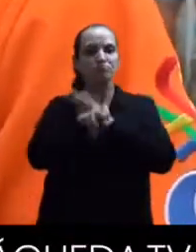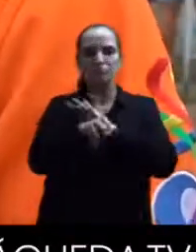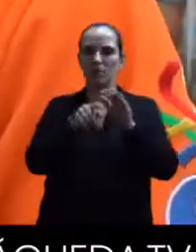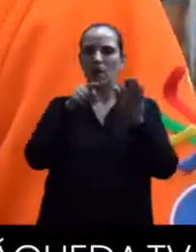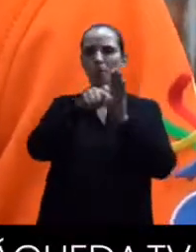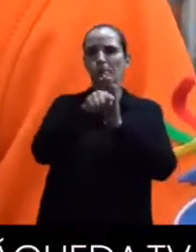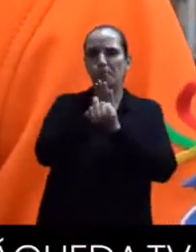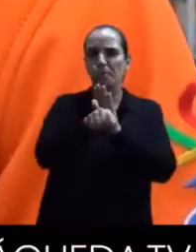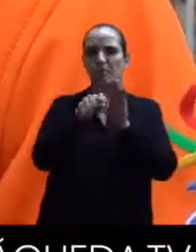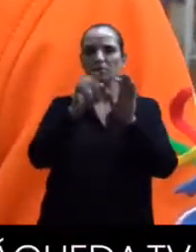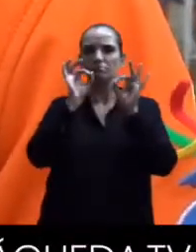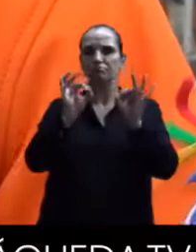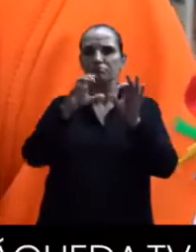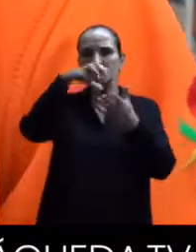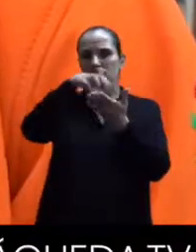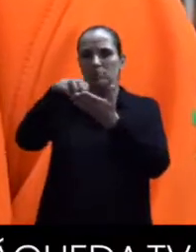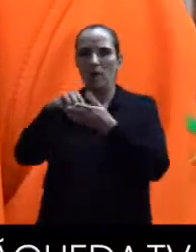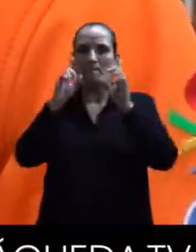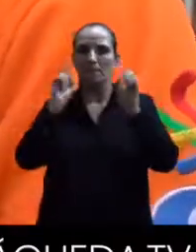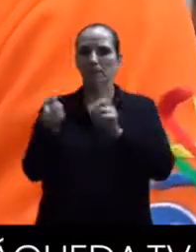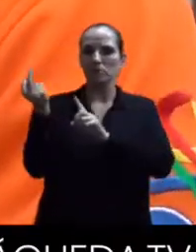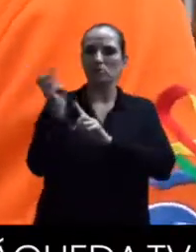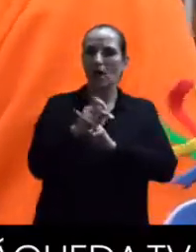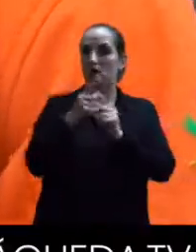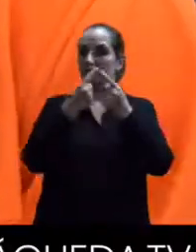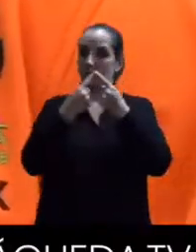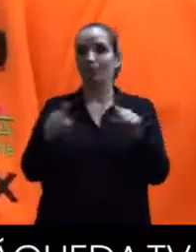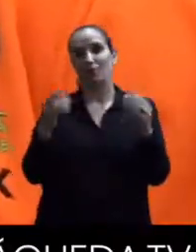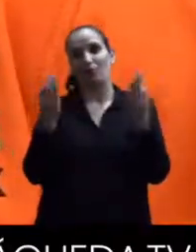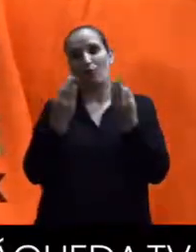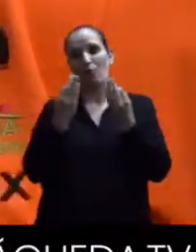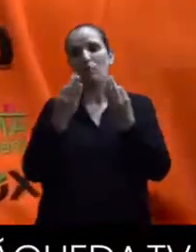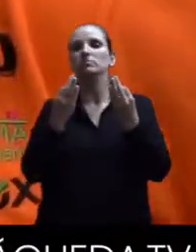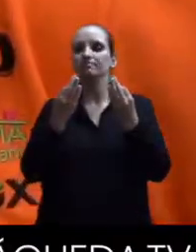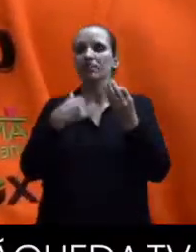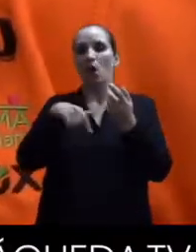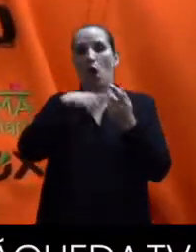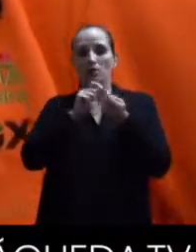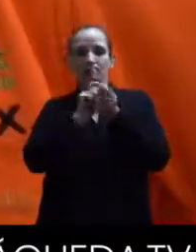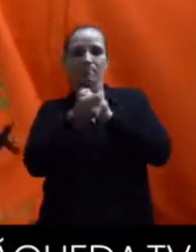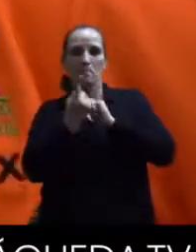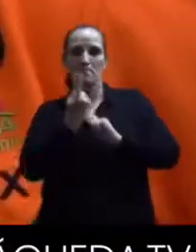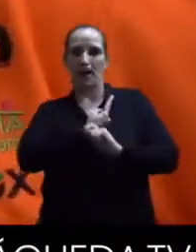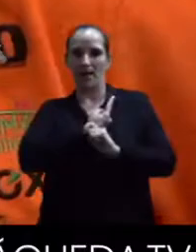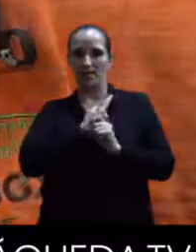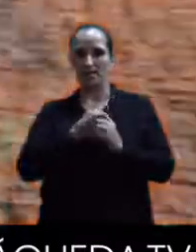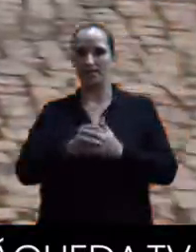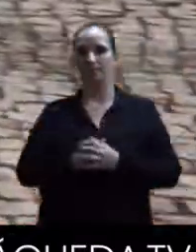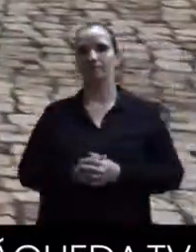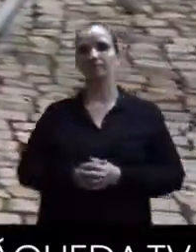de entradas, de lá dentro, mesmo dentro das boxes, até as partidas e as chegadas tiveram que ser diferentes. E temos que nos